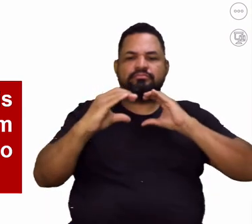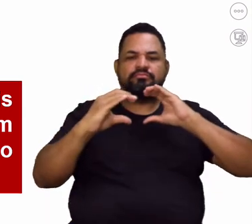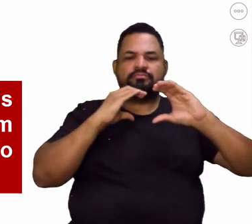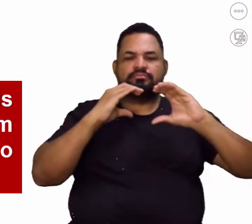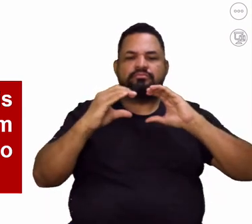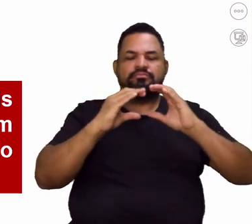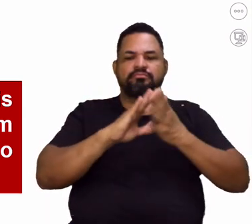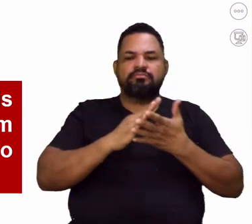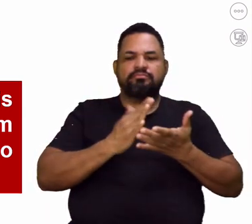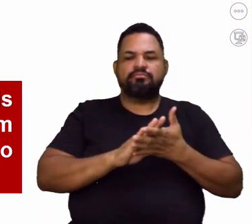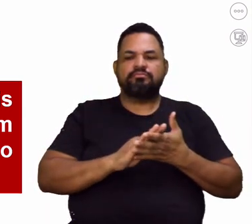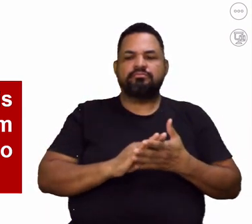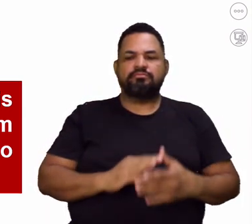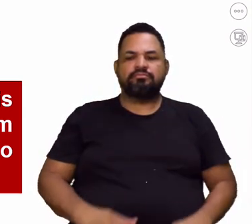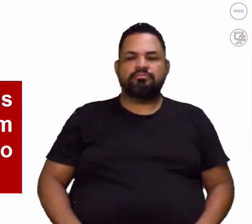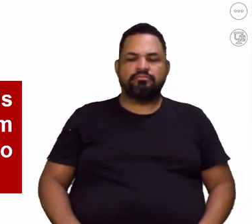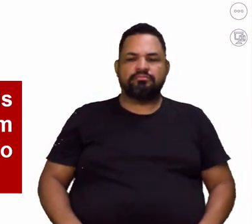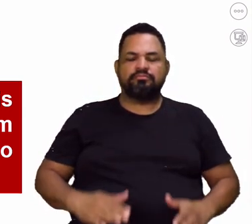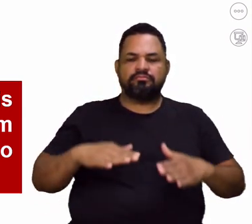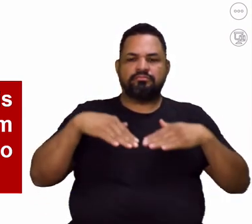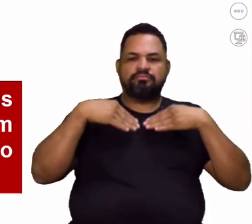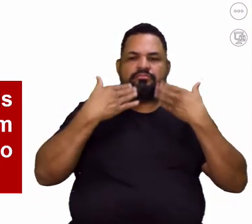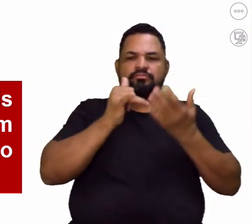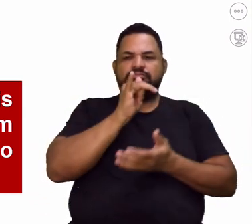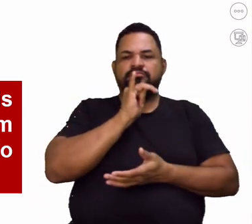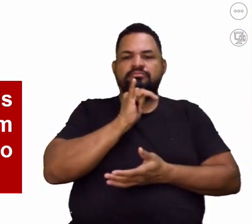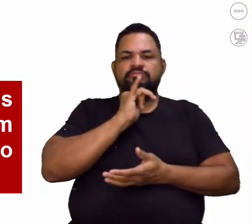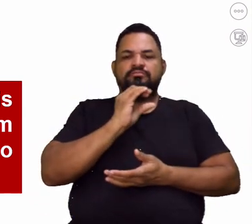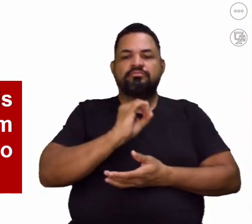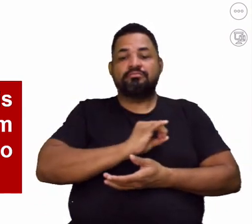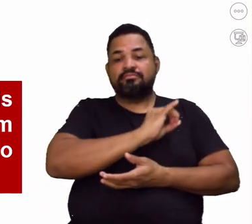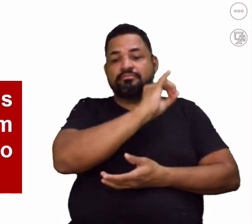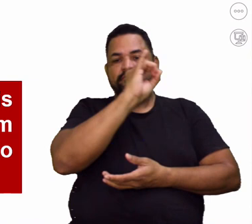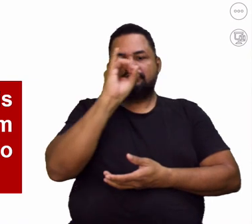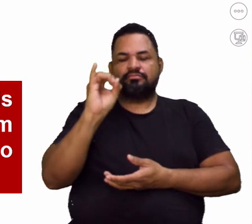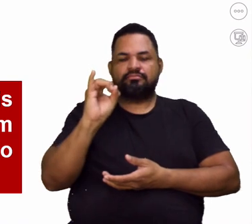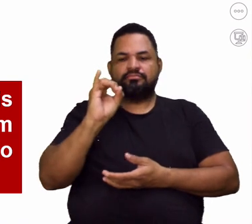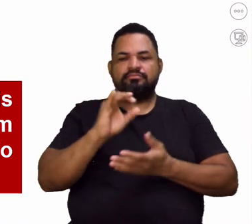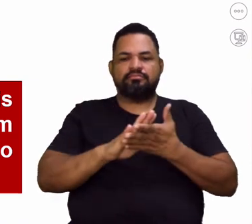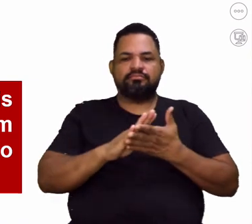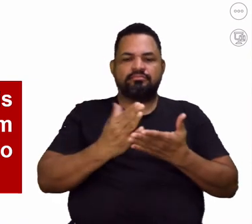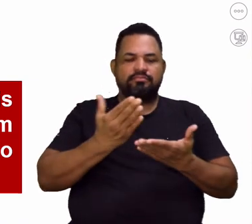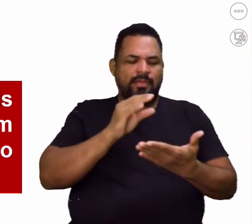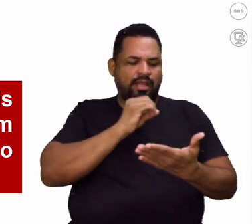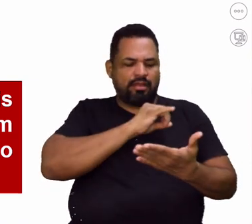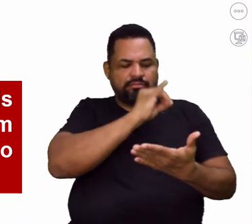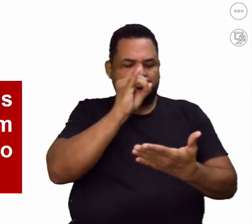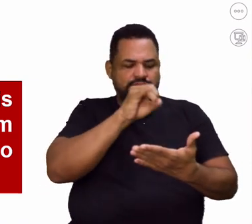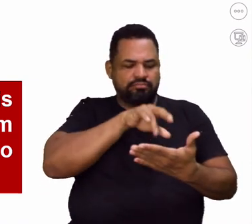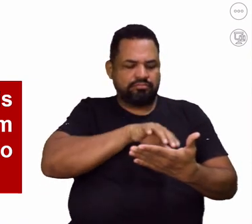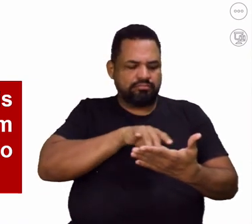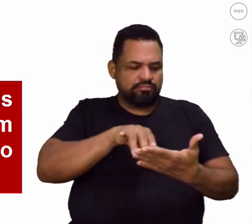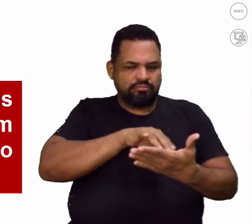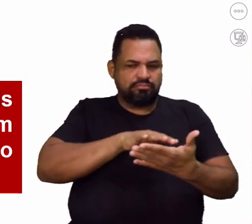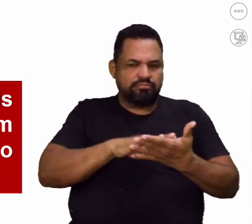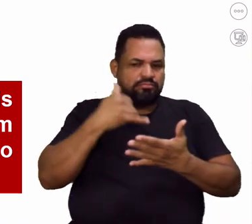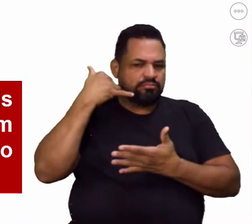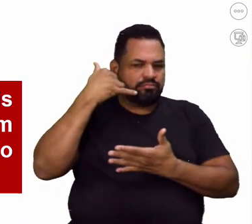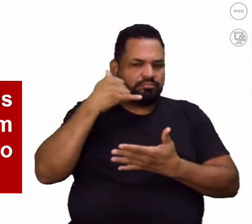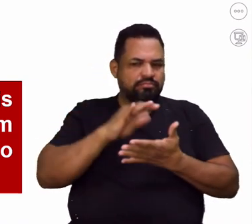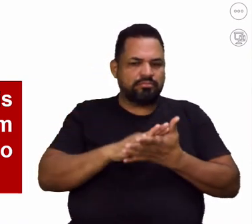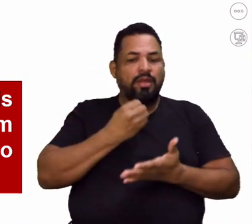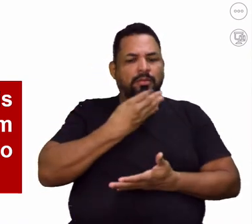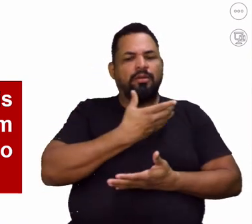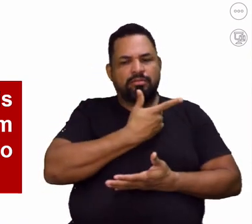testar o canal, tá certo? É quando você, por exemplo, oi, eu disco, né, o meu celular e falo com a Madinha, quero passar uma mensagem. E aí,